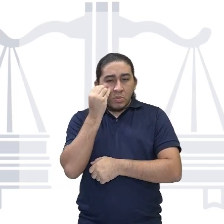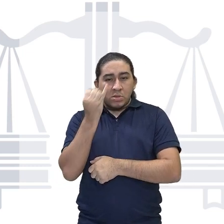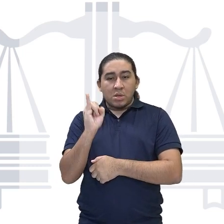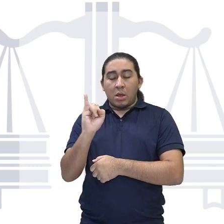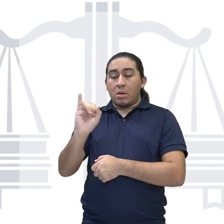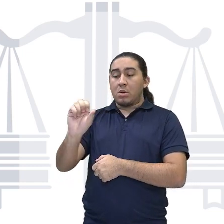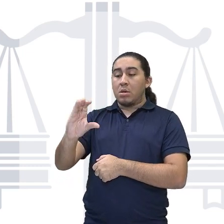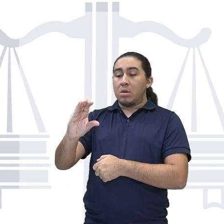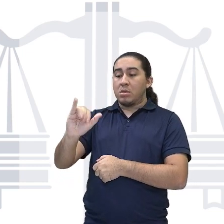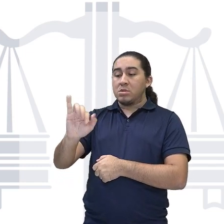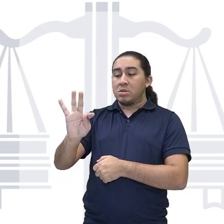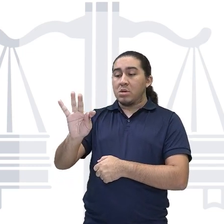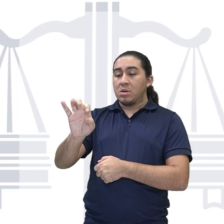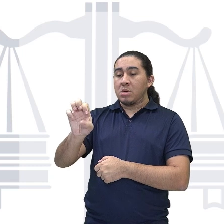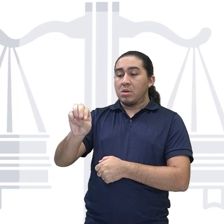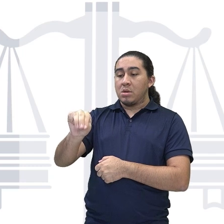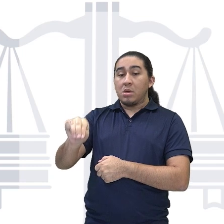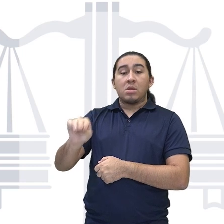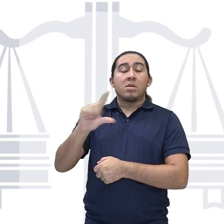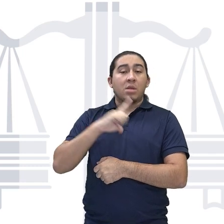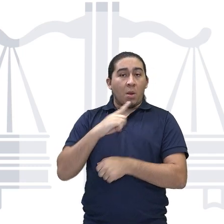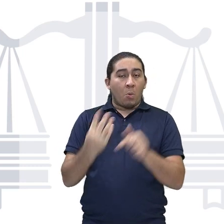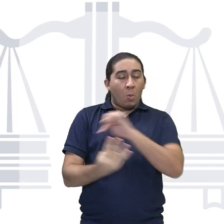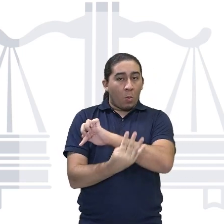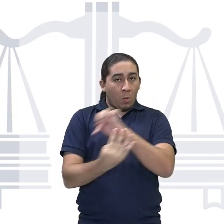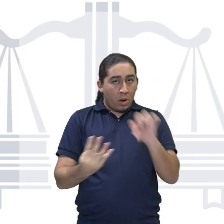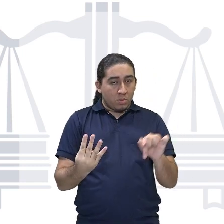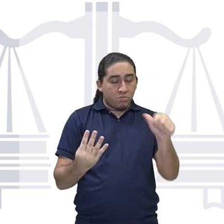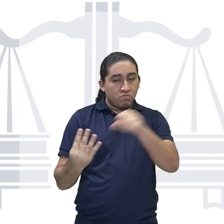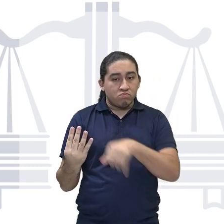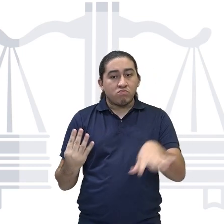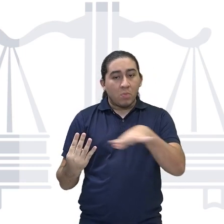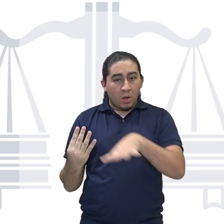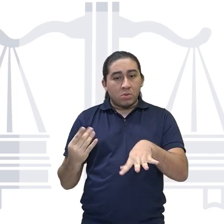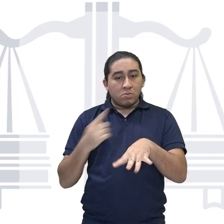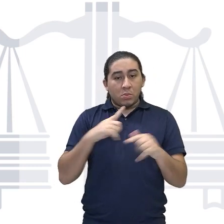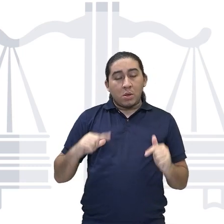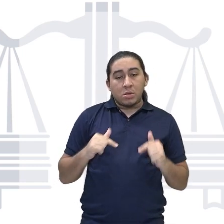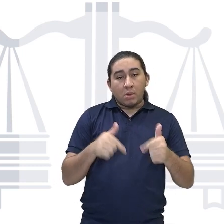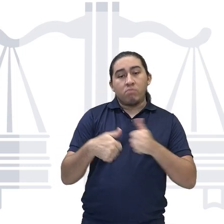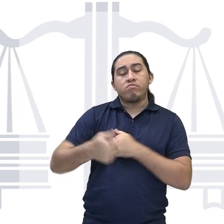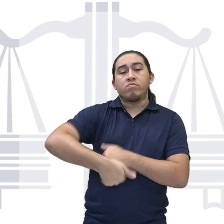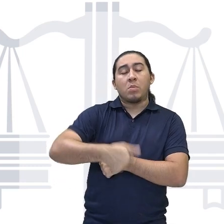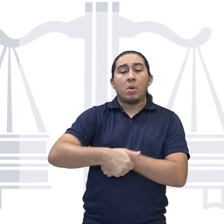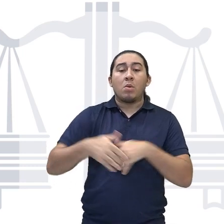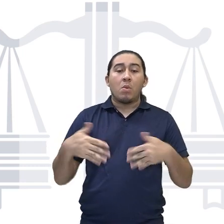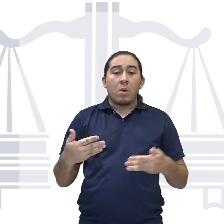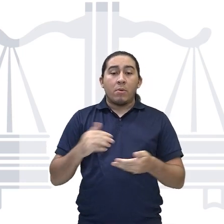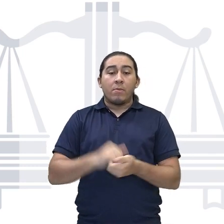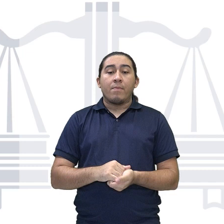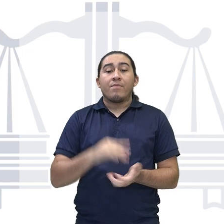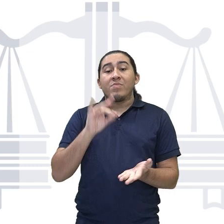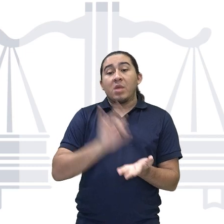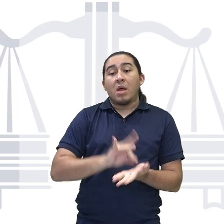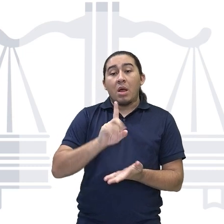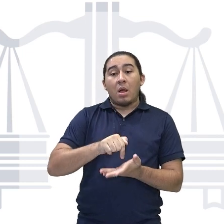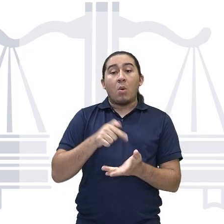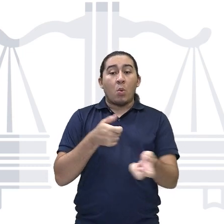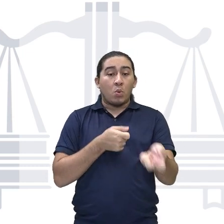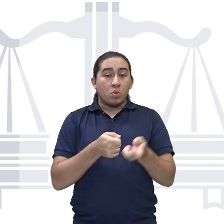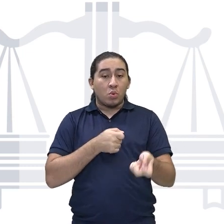4 grandes áreas que a gente atua dentro da CITEM. Que o primeiro delas, obviamente, é o mapeamento e controle de